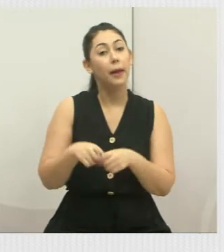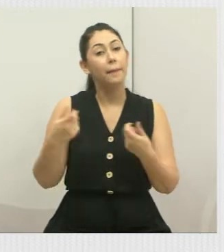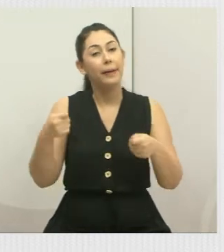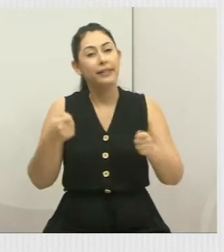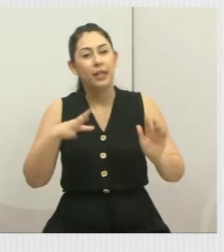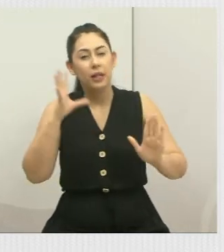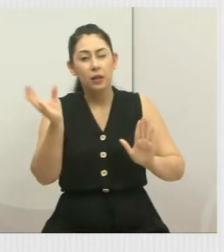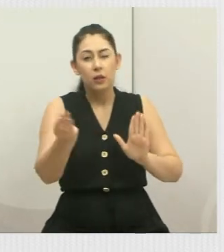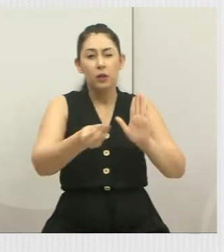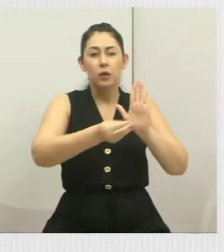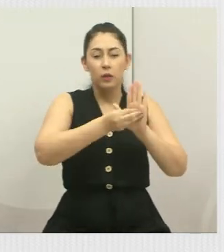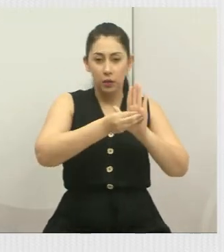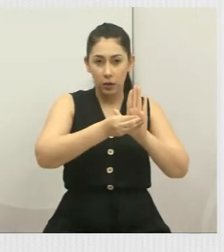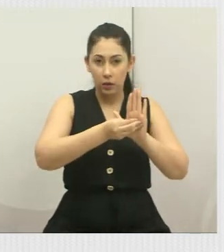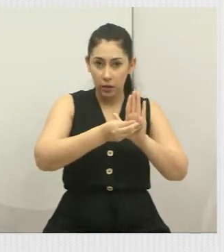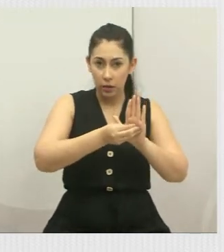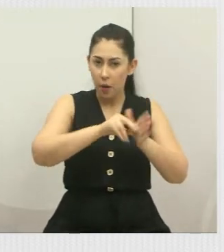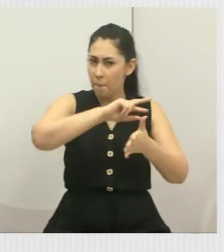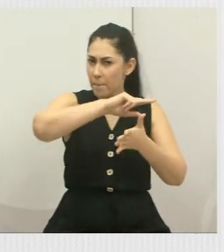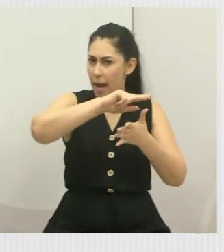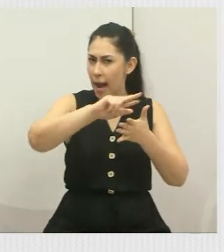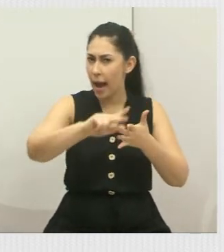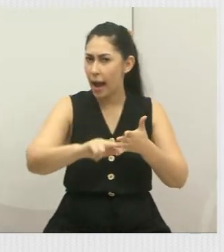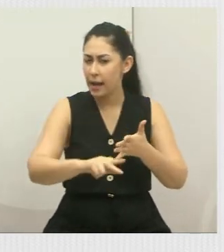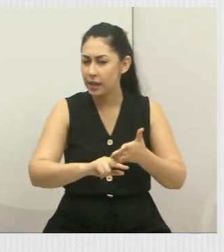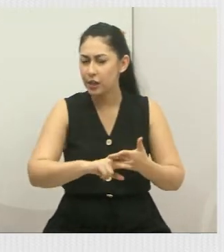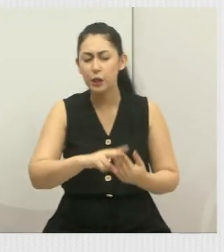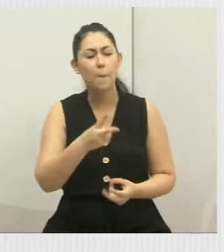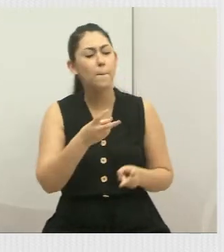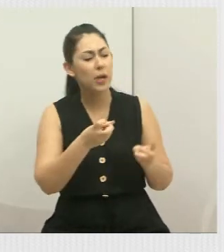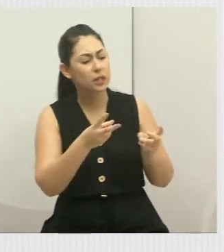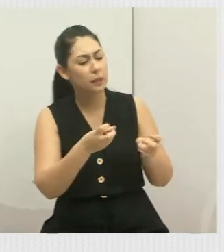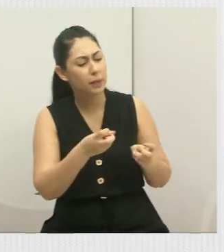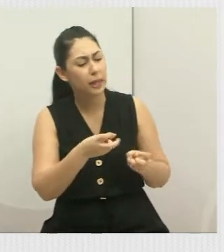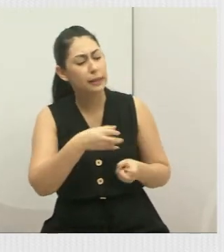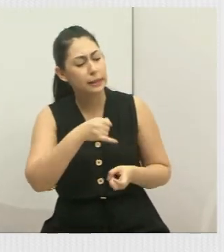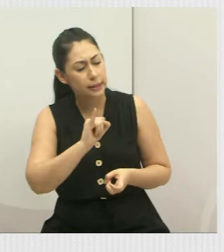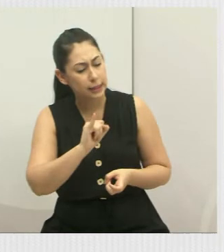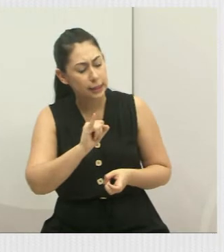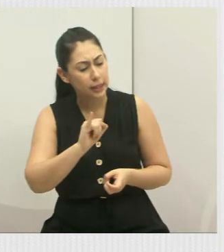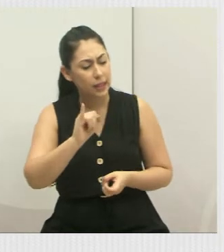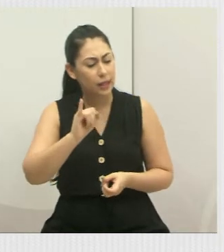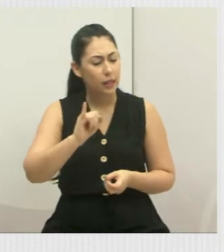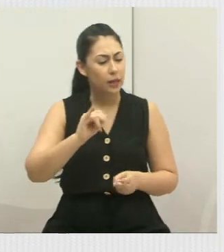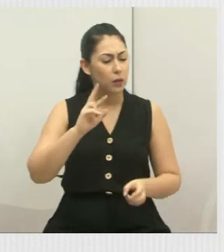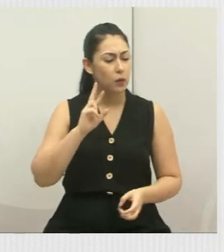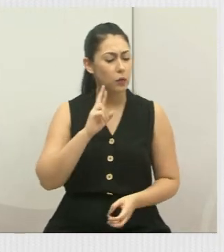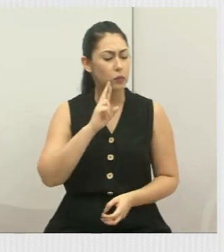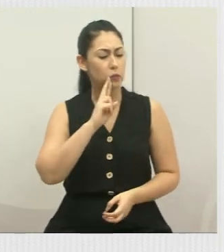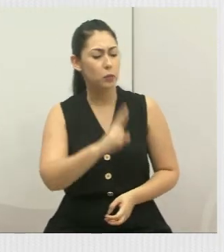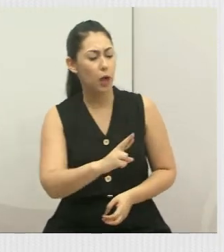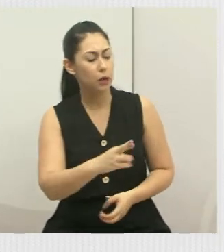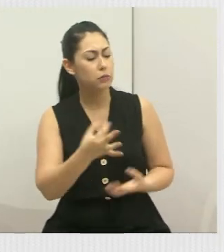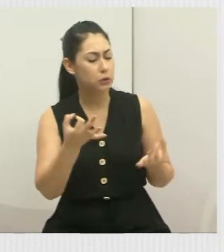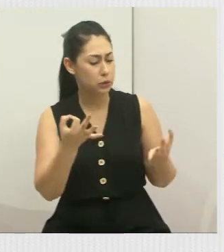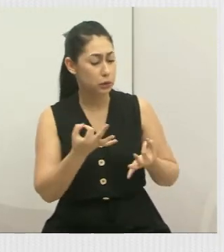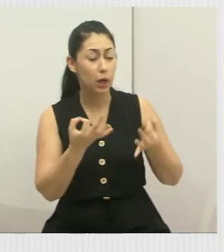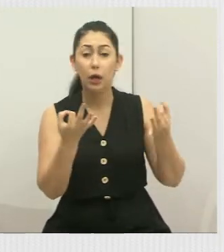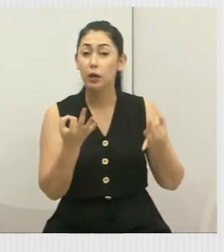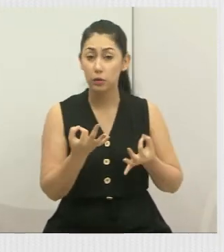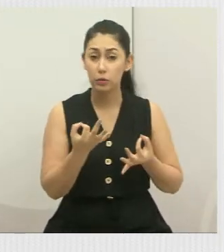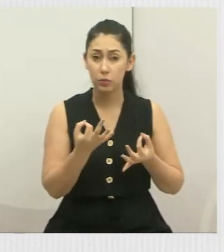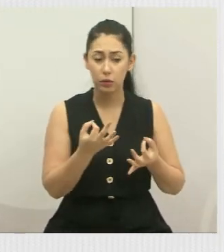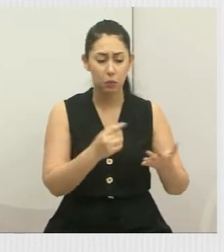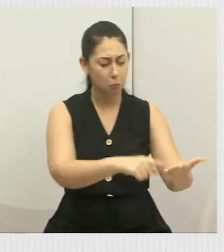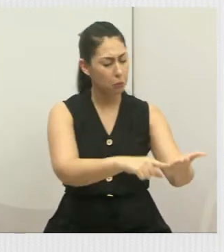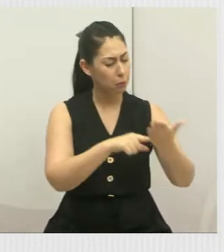plano mecanismos de aferição daqueles resultados. Os resultados do plano, as metas, os indicadores colocados,